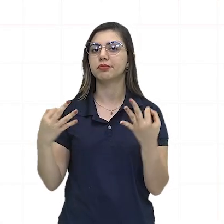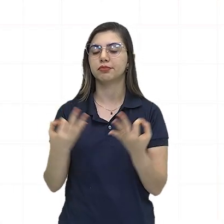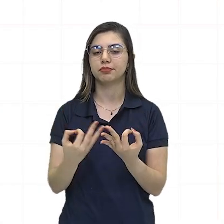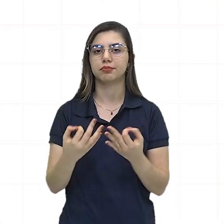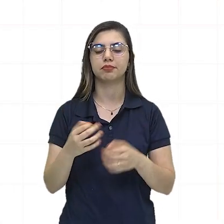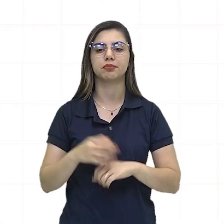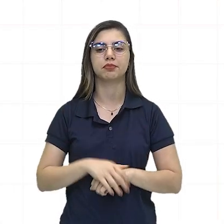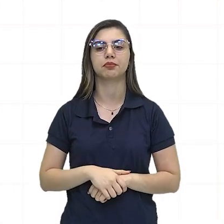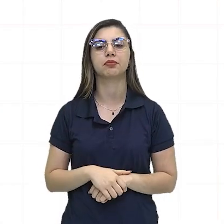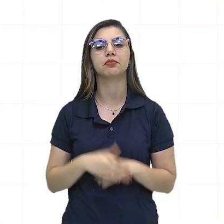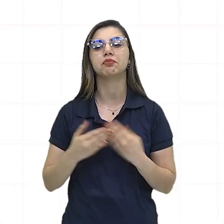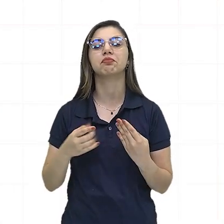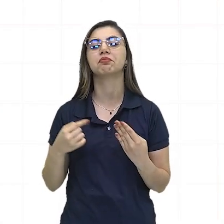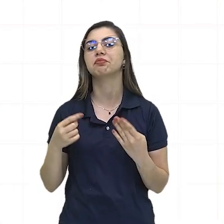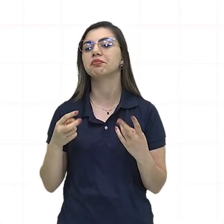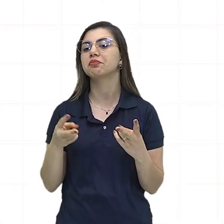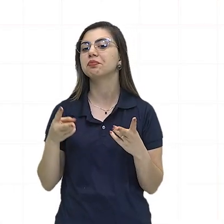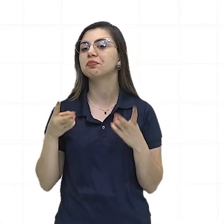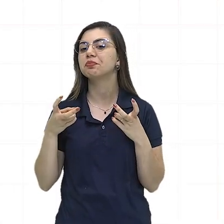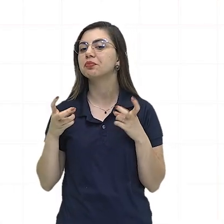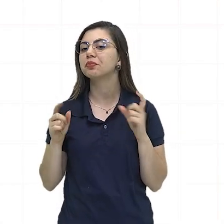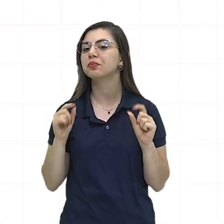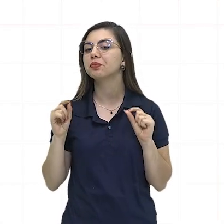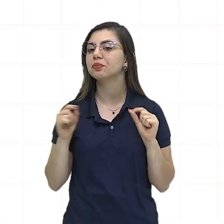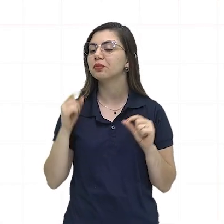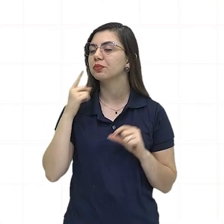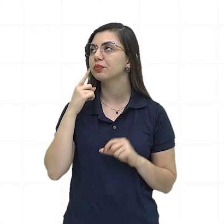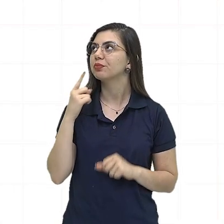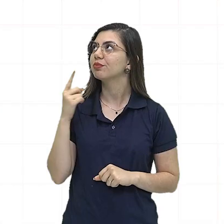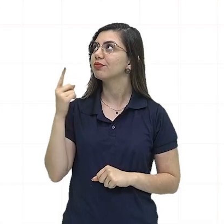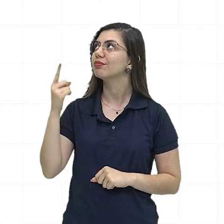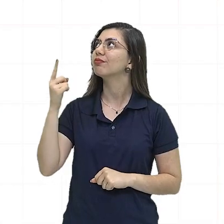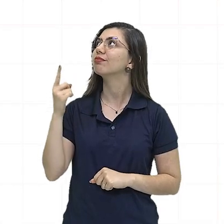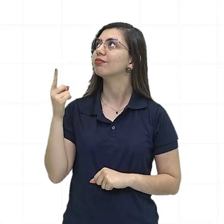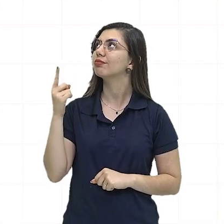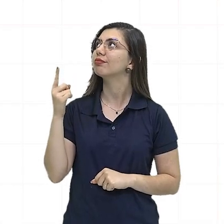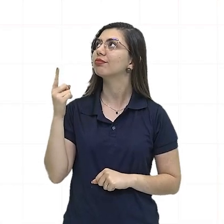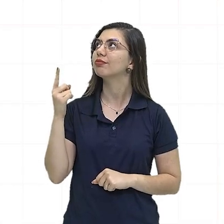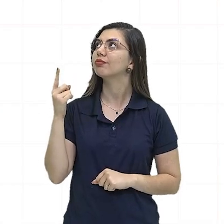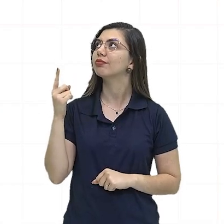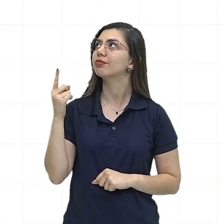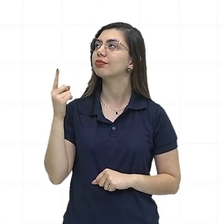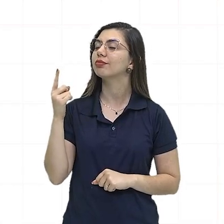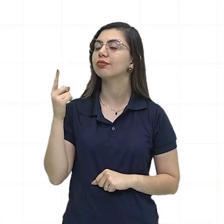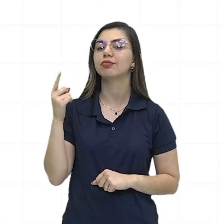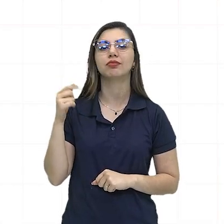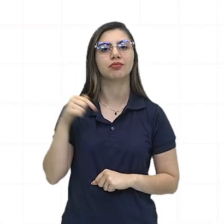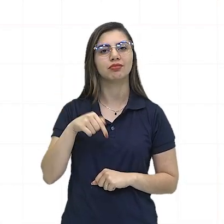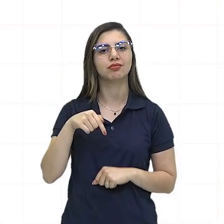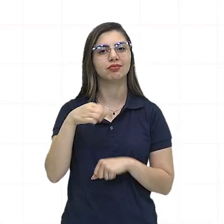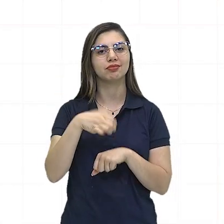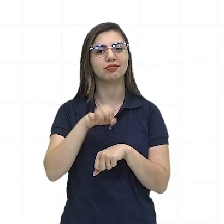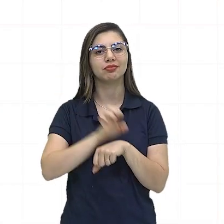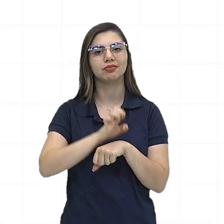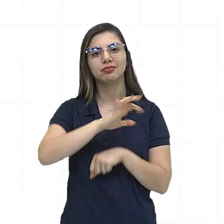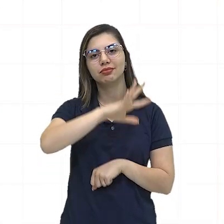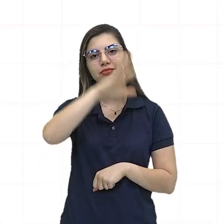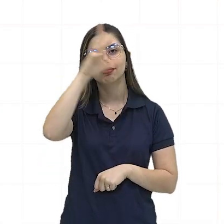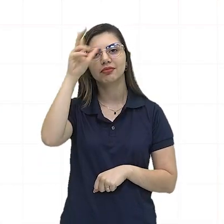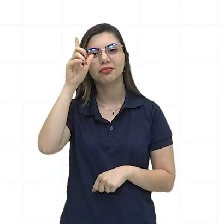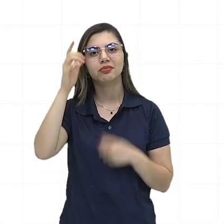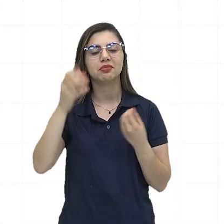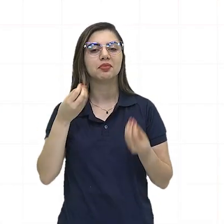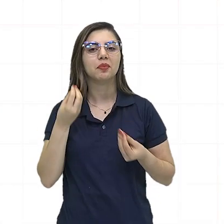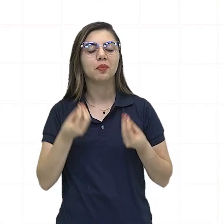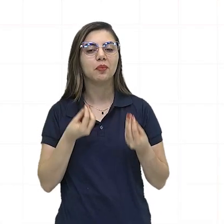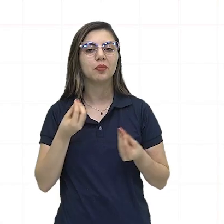E aí, o que nos chama a atenção, né, a gente pode estar destacando aí, é em relação ao Amazonas, né? O Amazonas